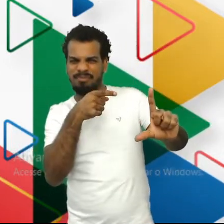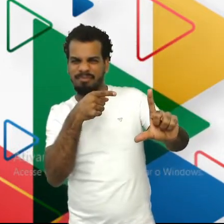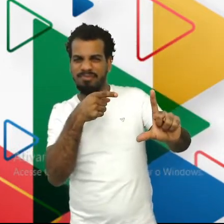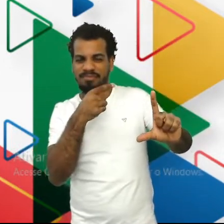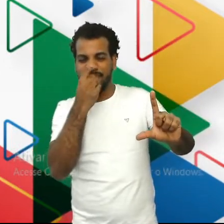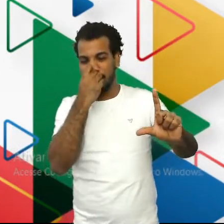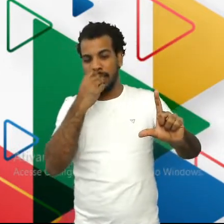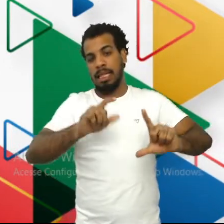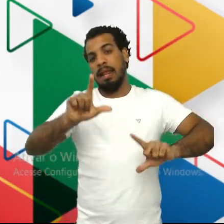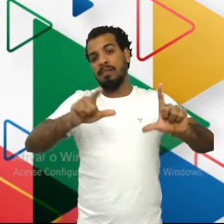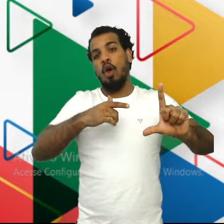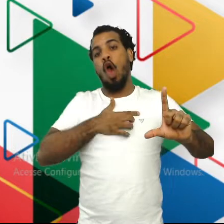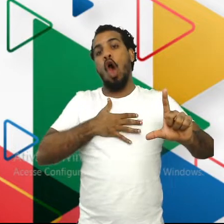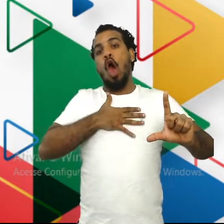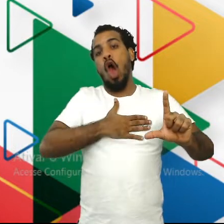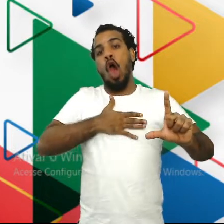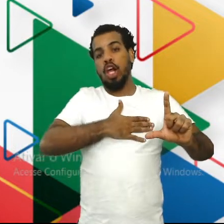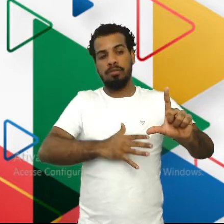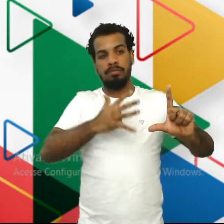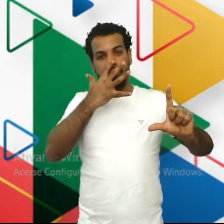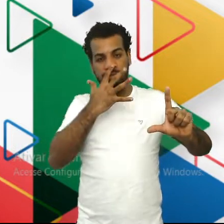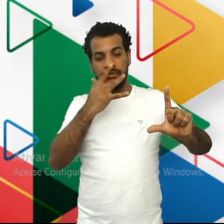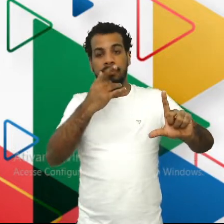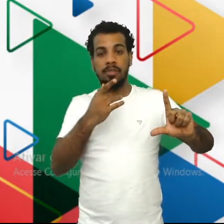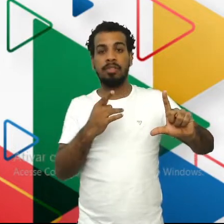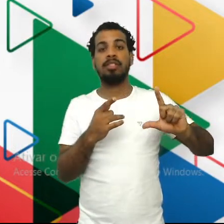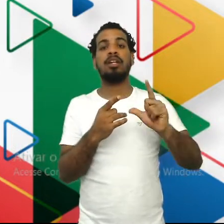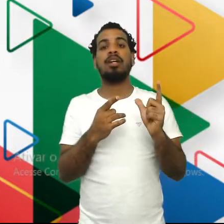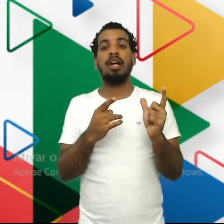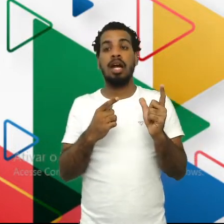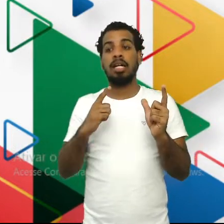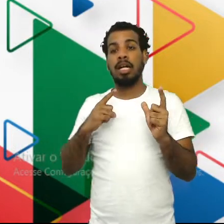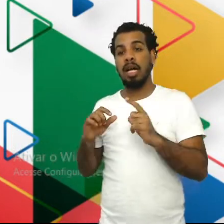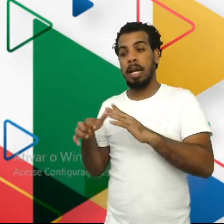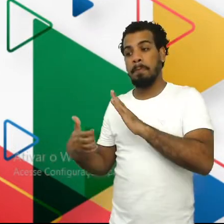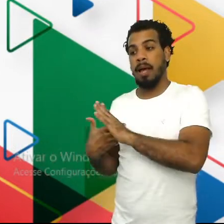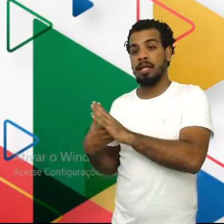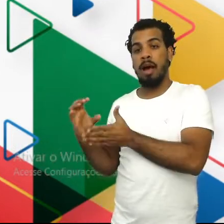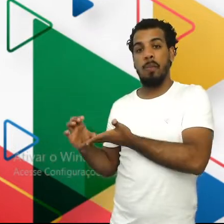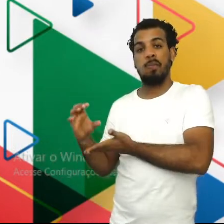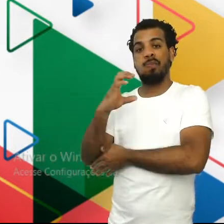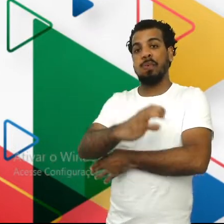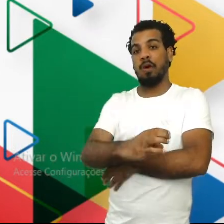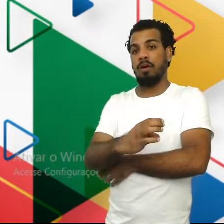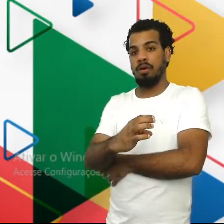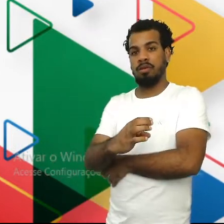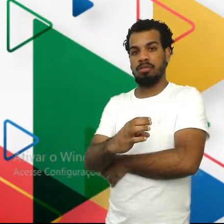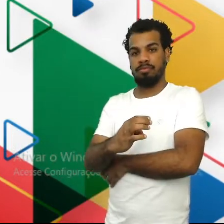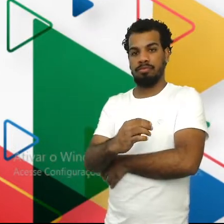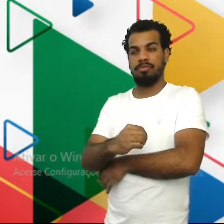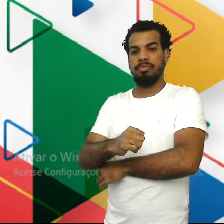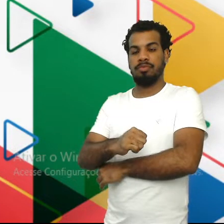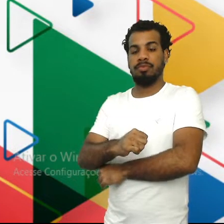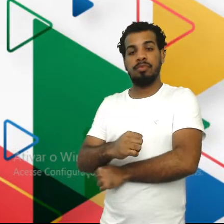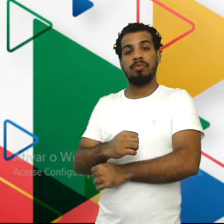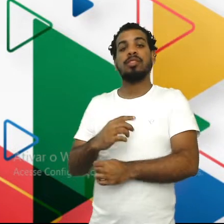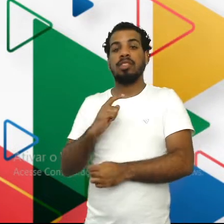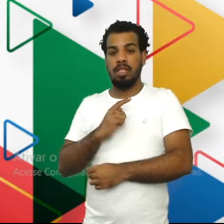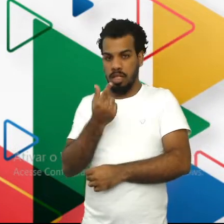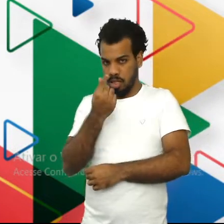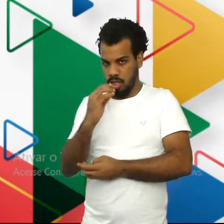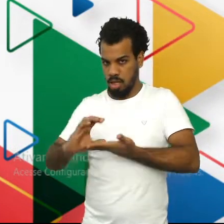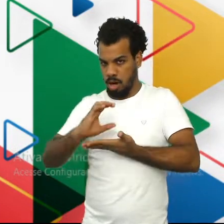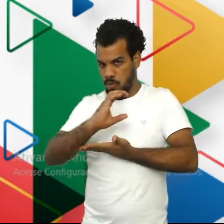que você gosta, ele é patrocinado por algum tipo de indústria, de empresa, de varejista. Ou seja, existe um